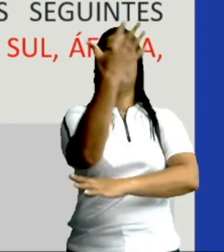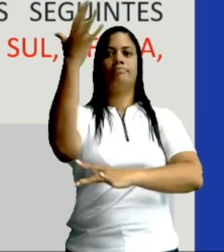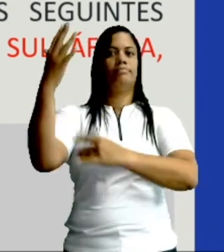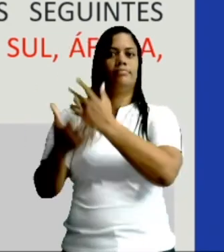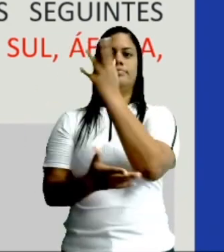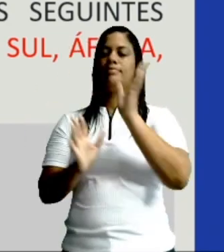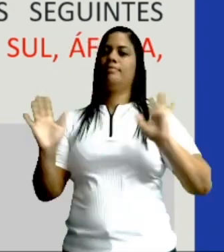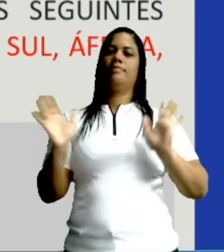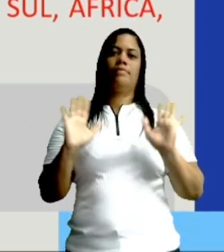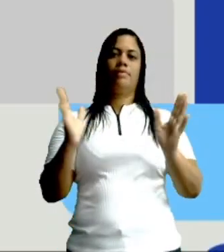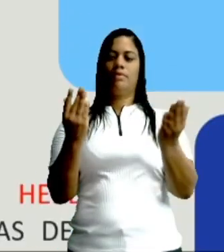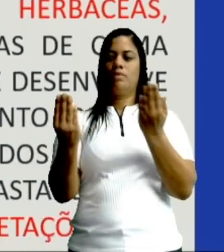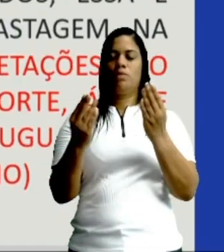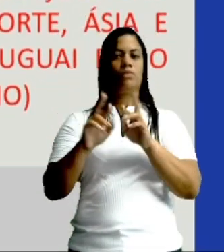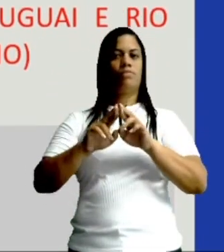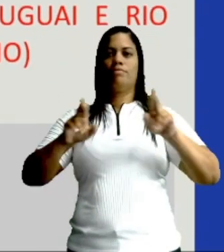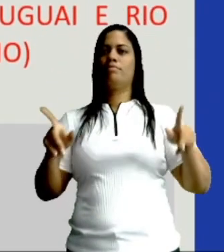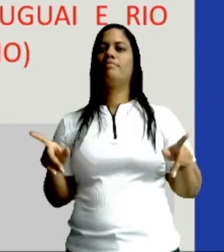bem arborizada.